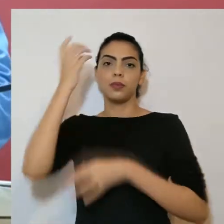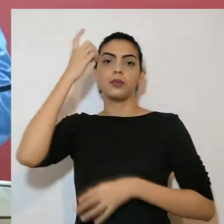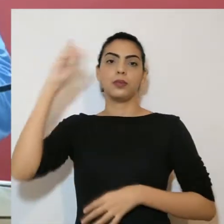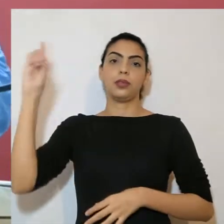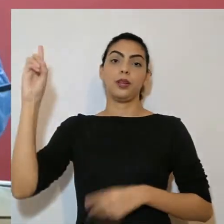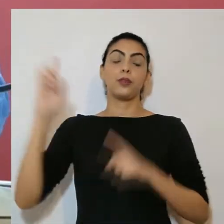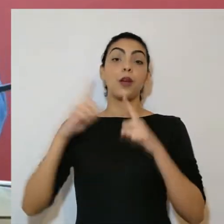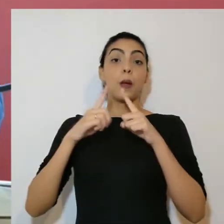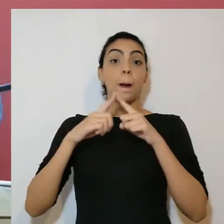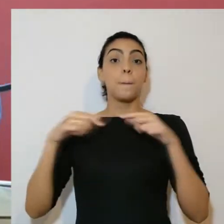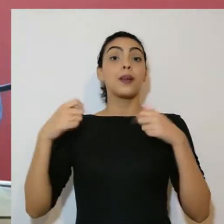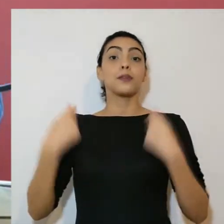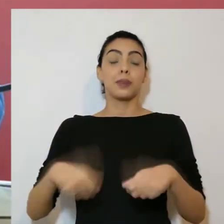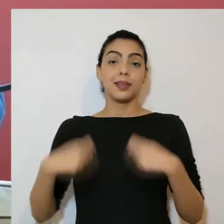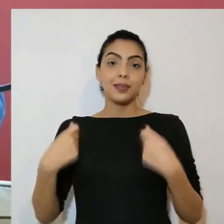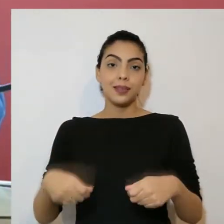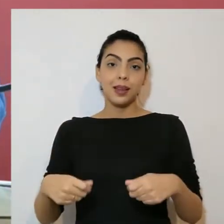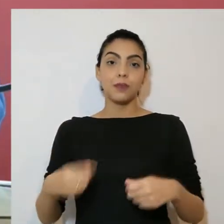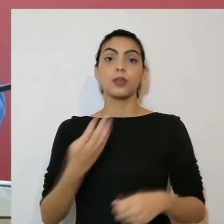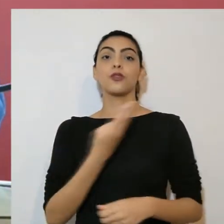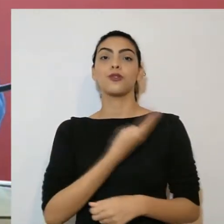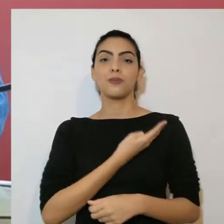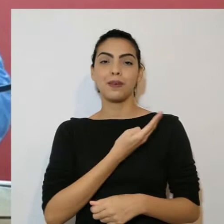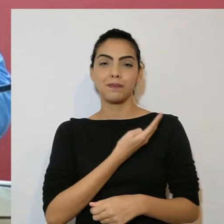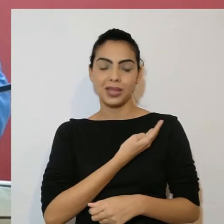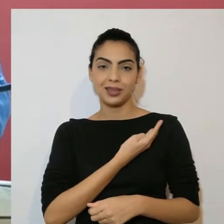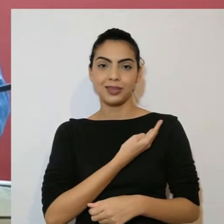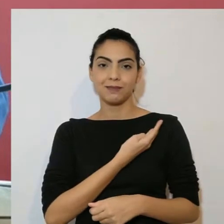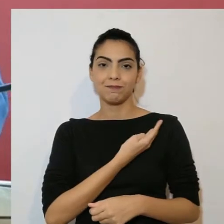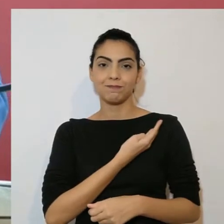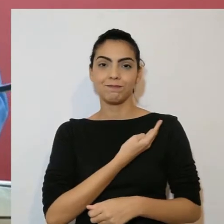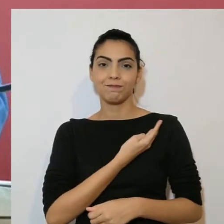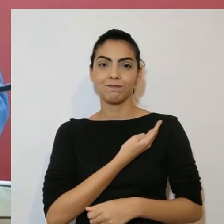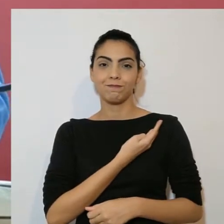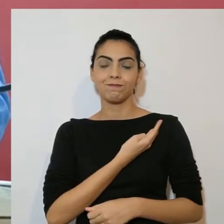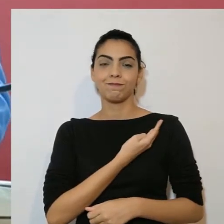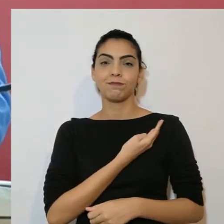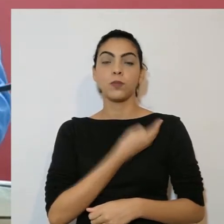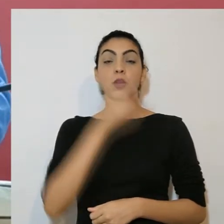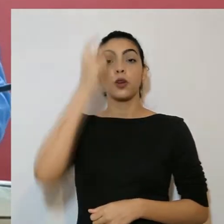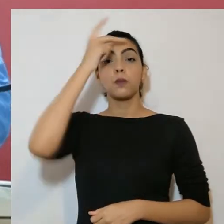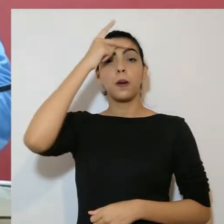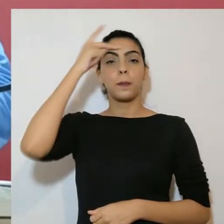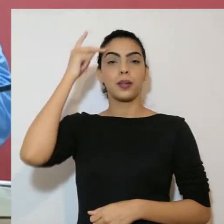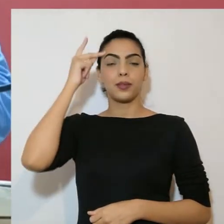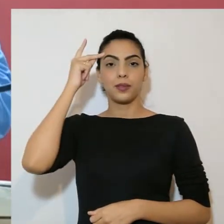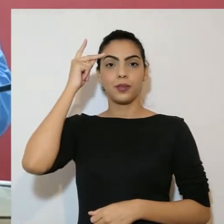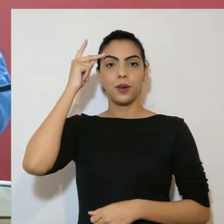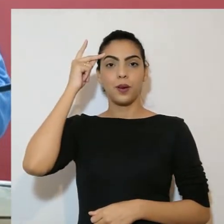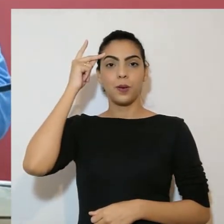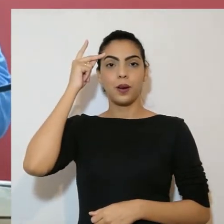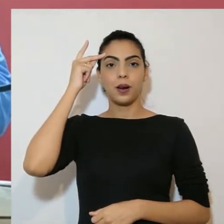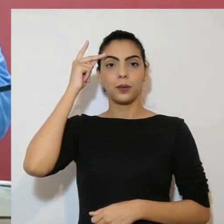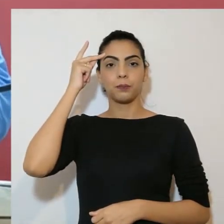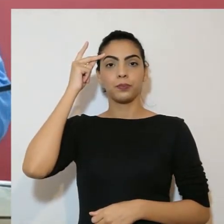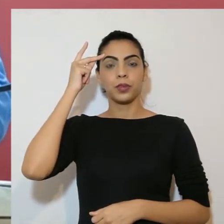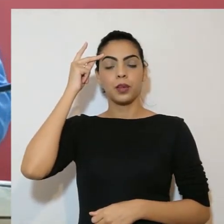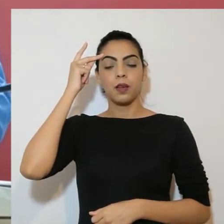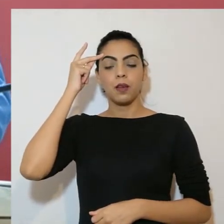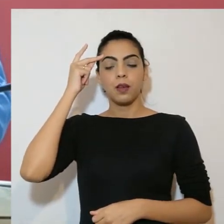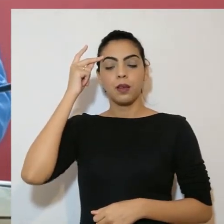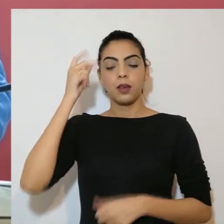Deus, ele precisava de uma companhia, de uma companheira, uma pessoa